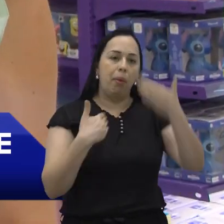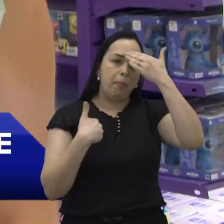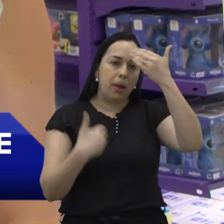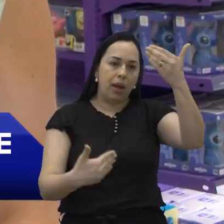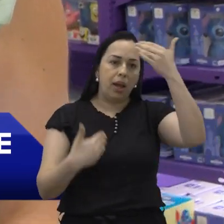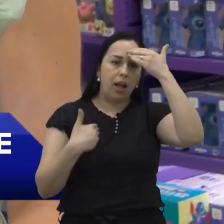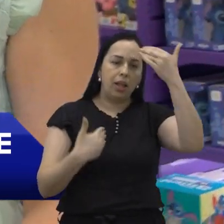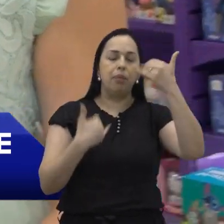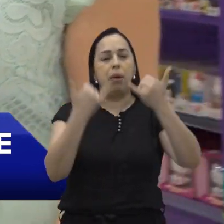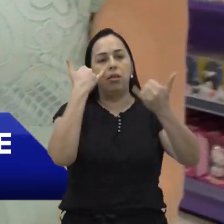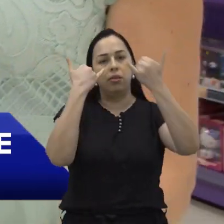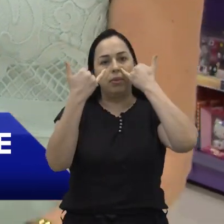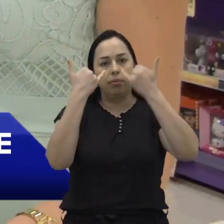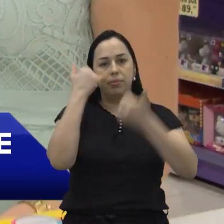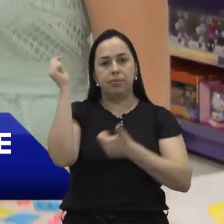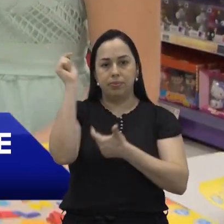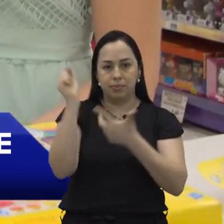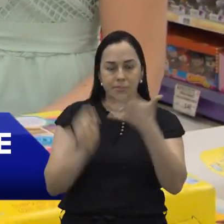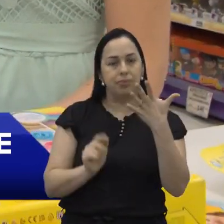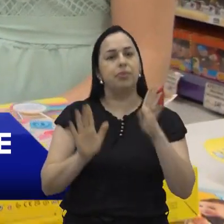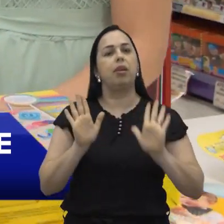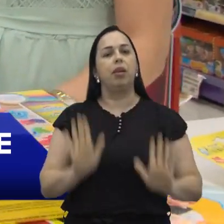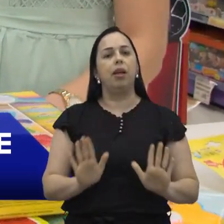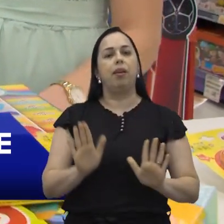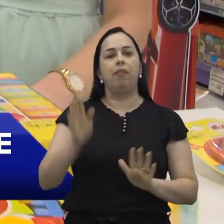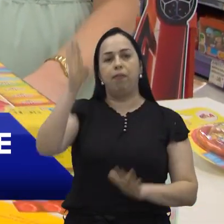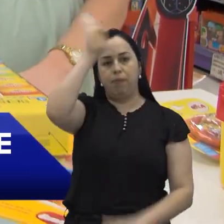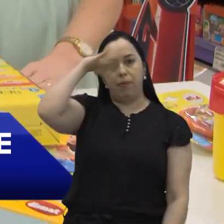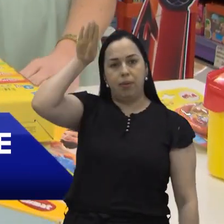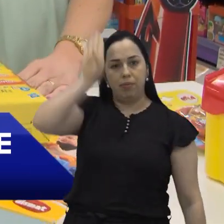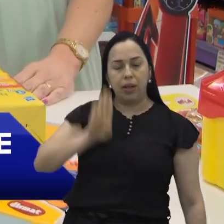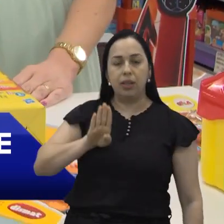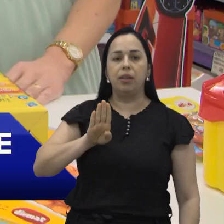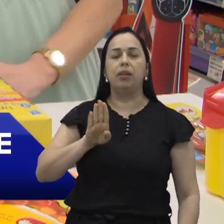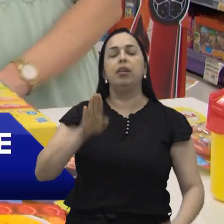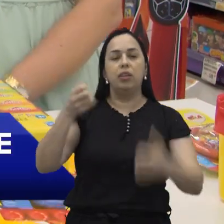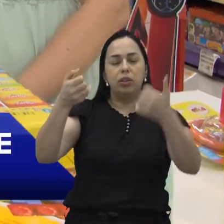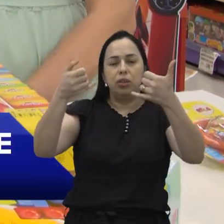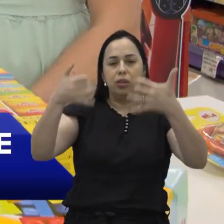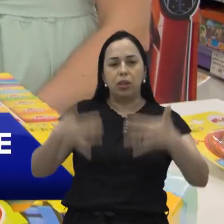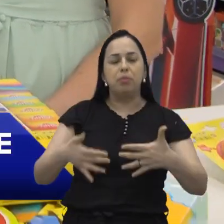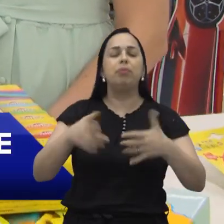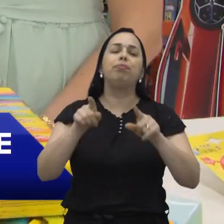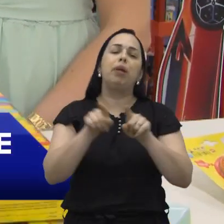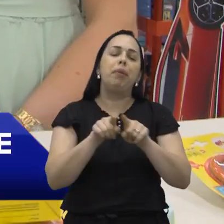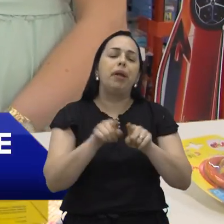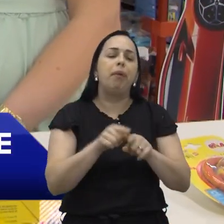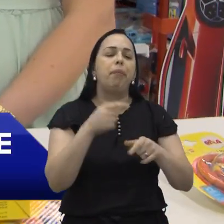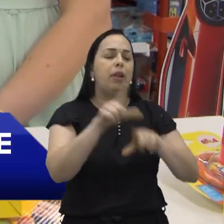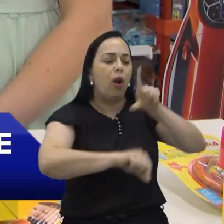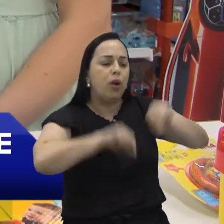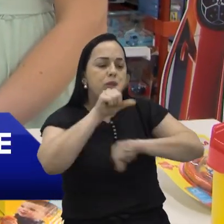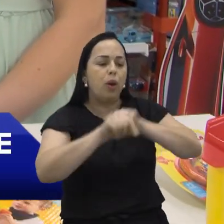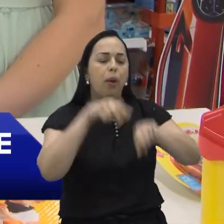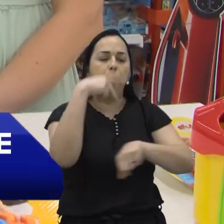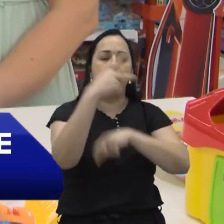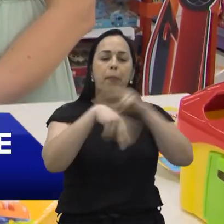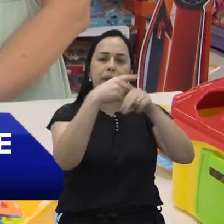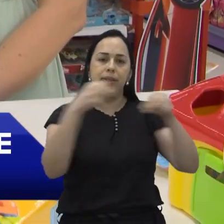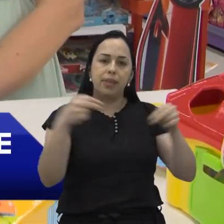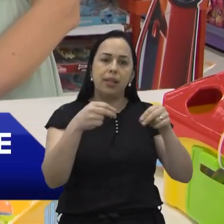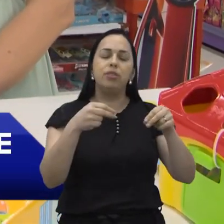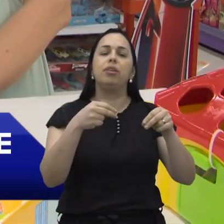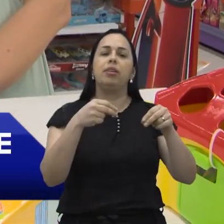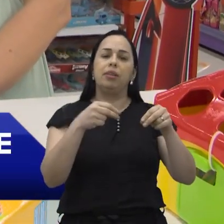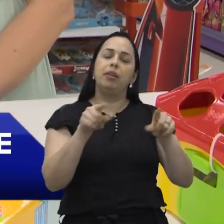da vida. Obrigada, Virgínia, pelas informações. Fran, como a gente viu, tem que estar prestando atenção mesmo na escolha do